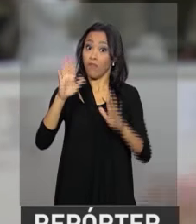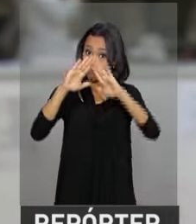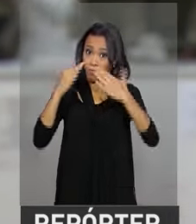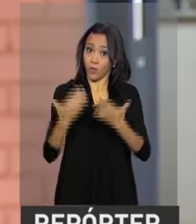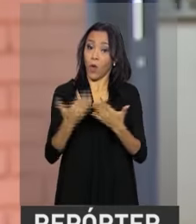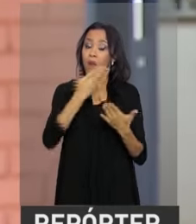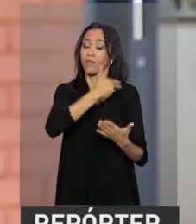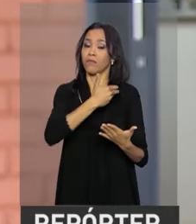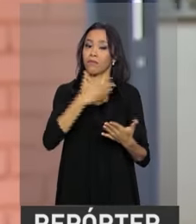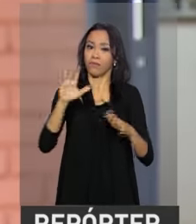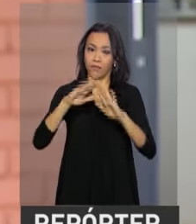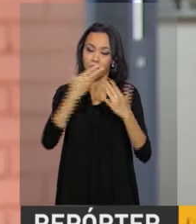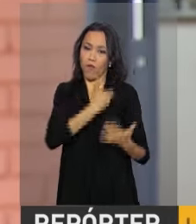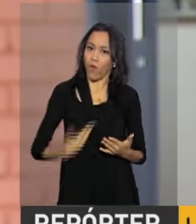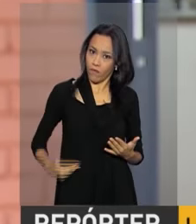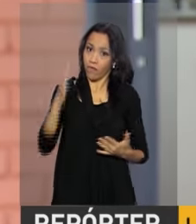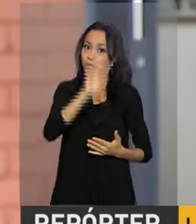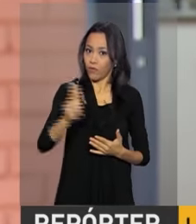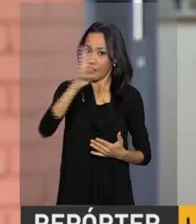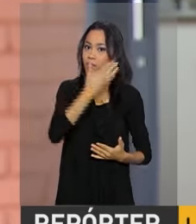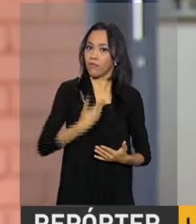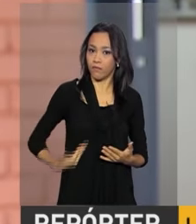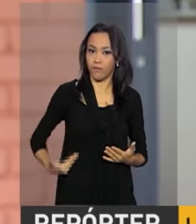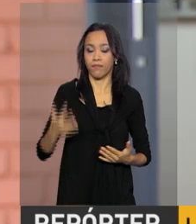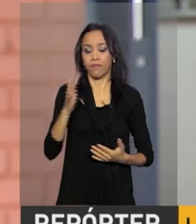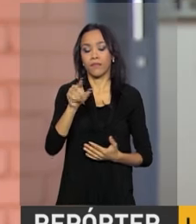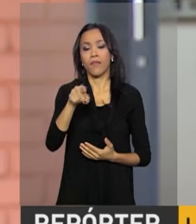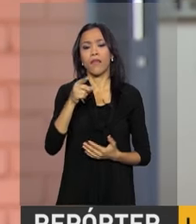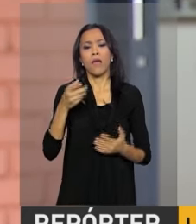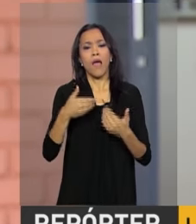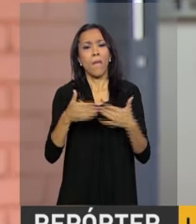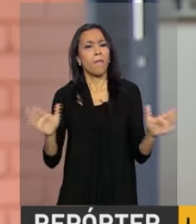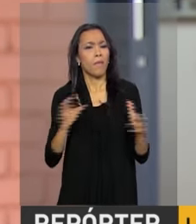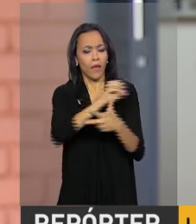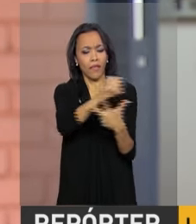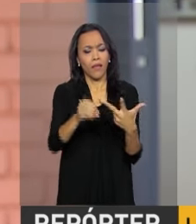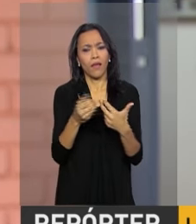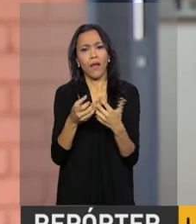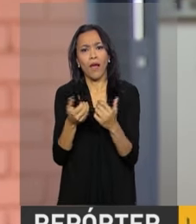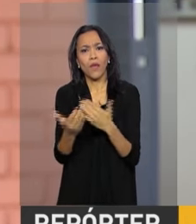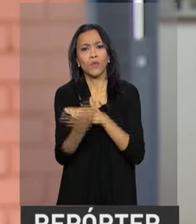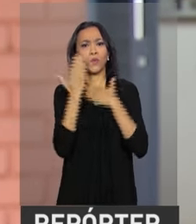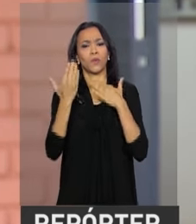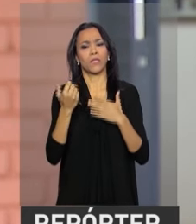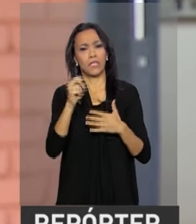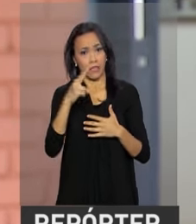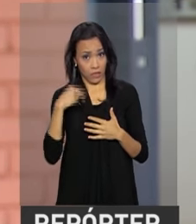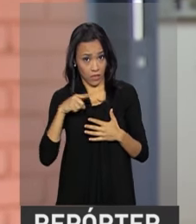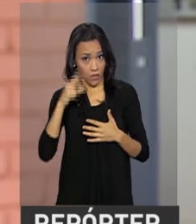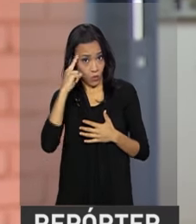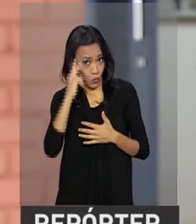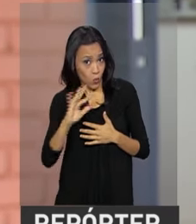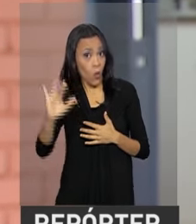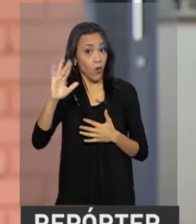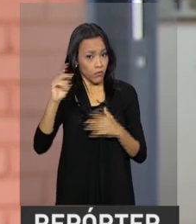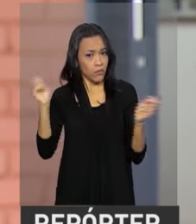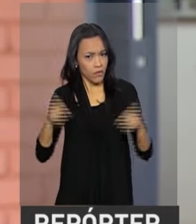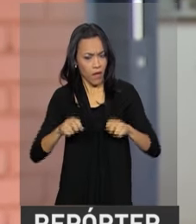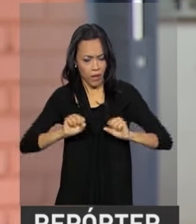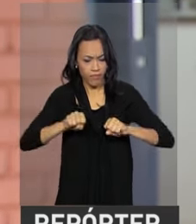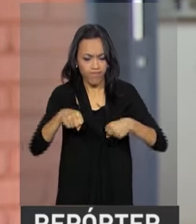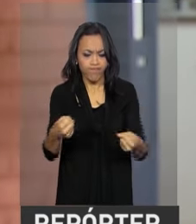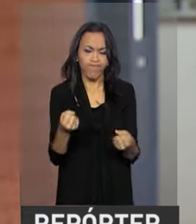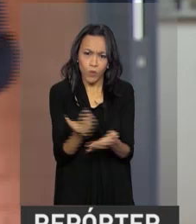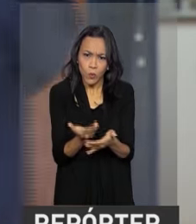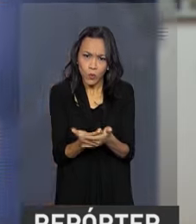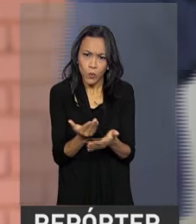em Brasília. Através do Enem que muitas portas são abertas e principalmente se você tem um sonho, basta se dedicar que